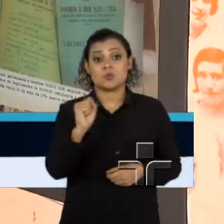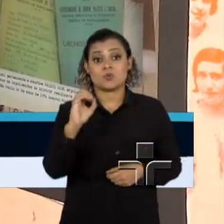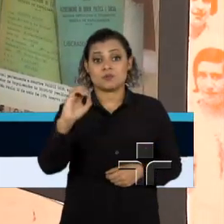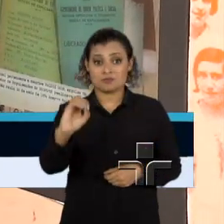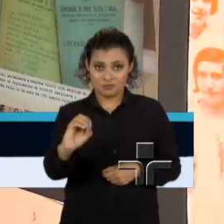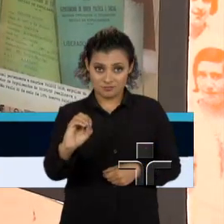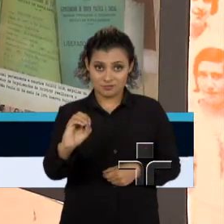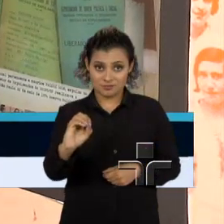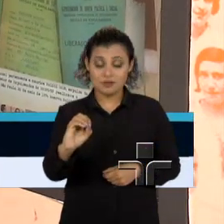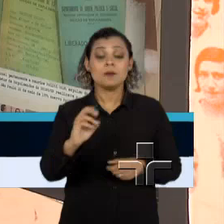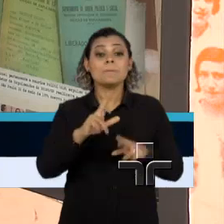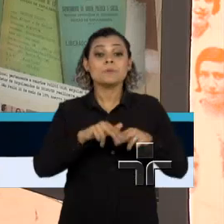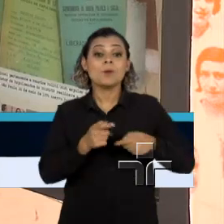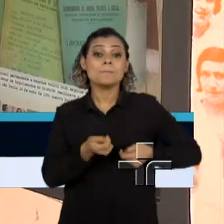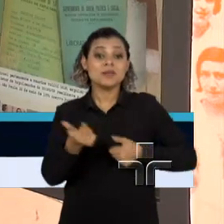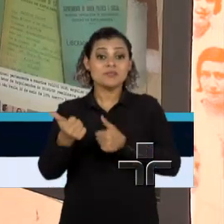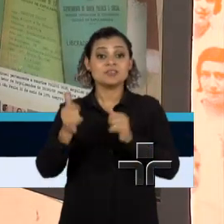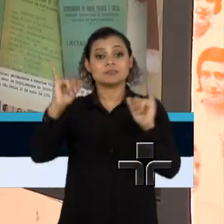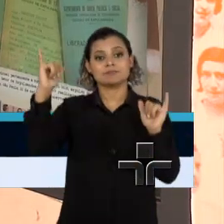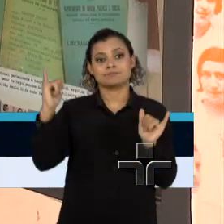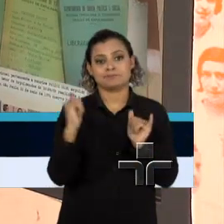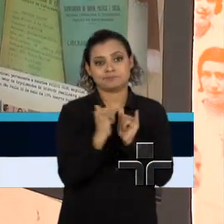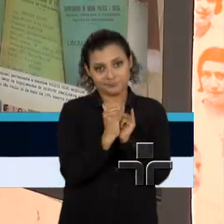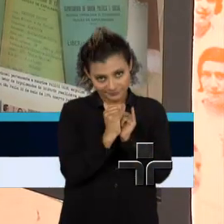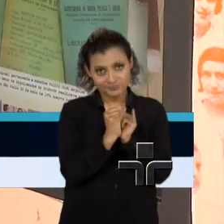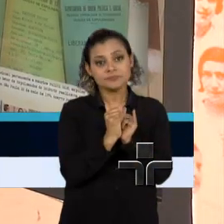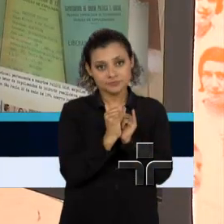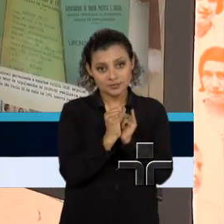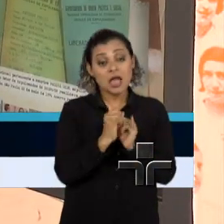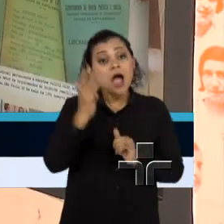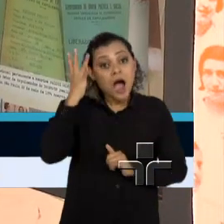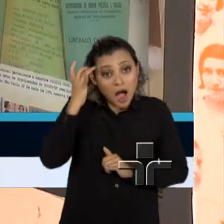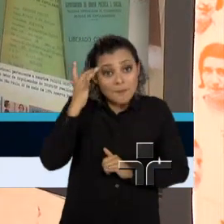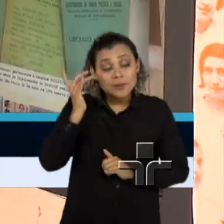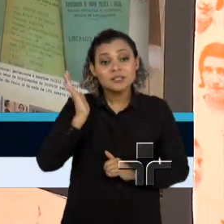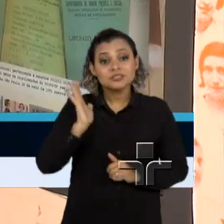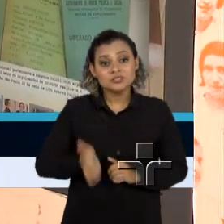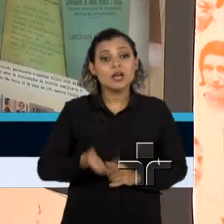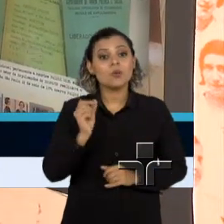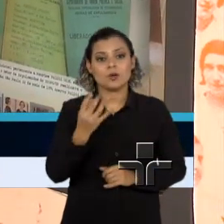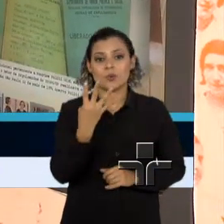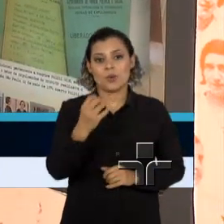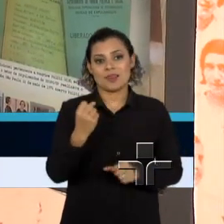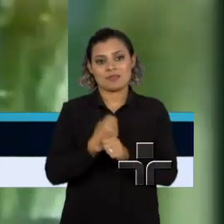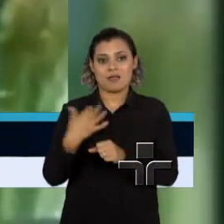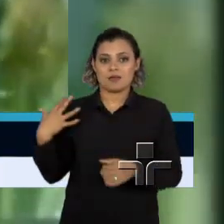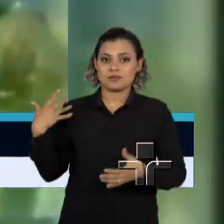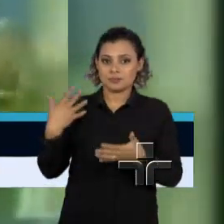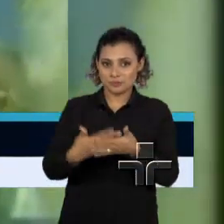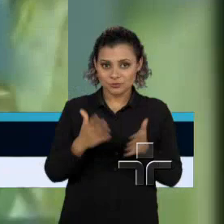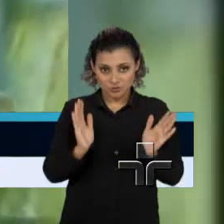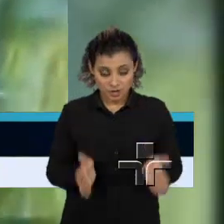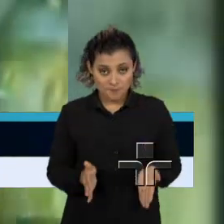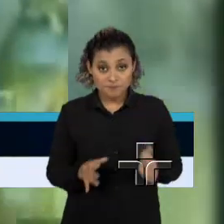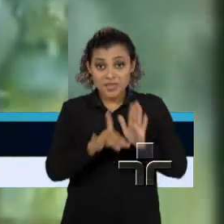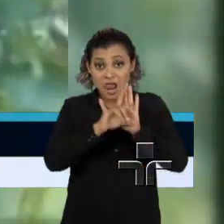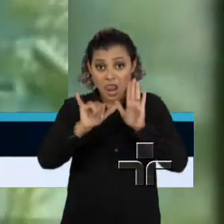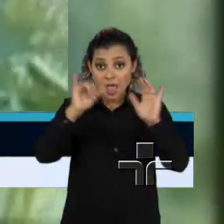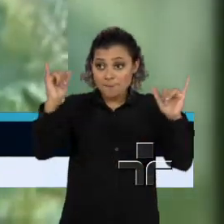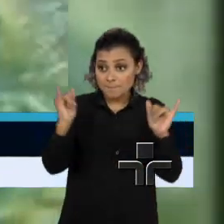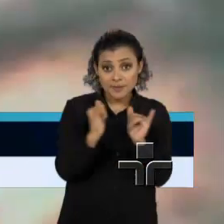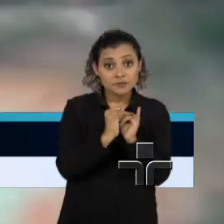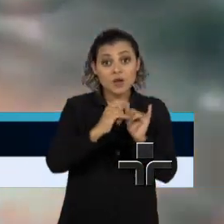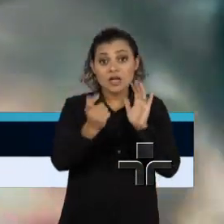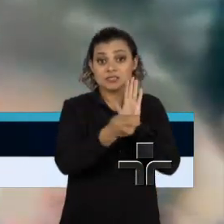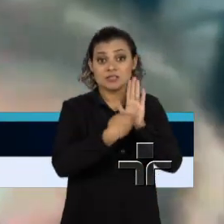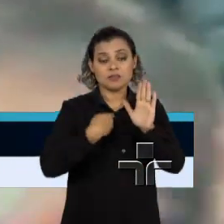1980, beneficiado pela lei da anistia, que amanhã completa 40 anos. A lei da anistia foi assinada